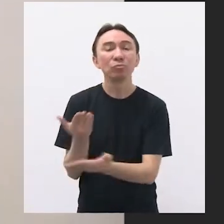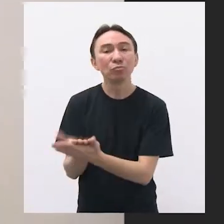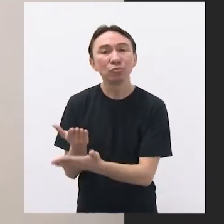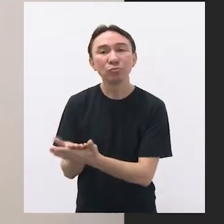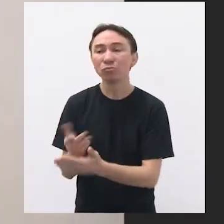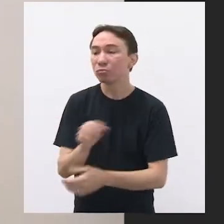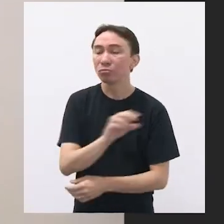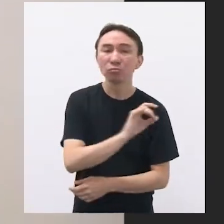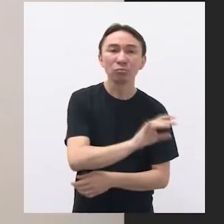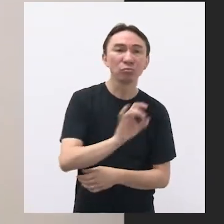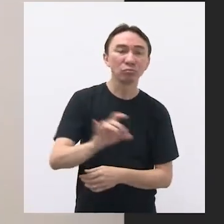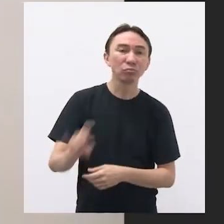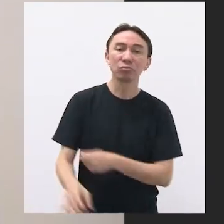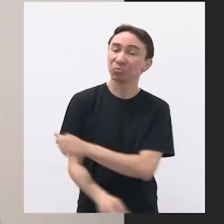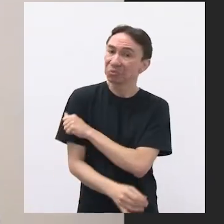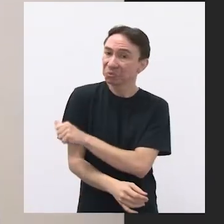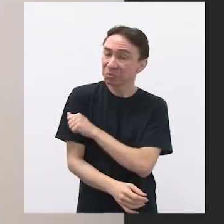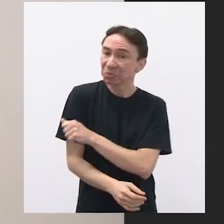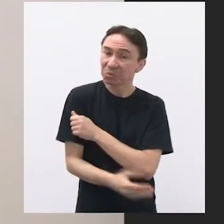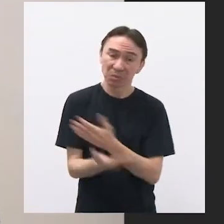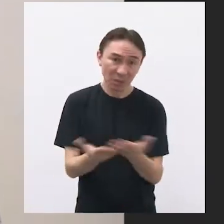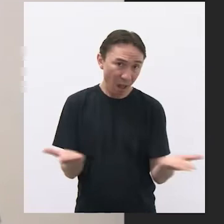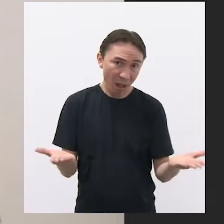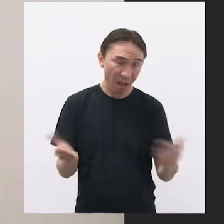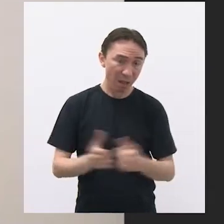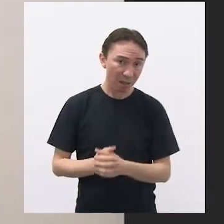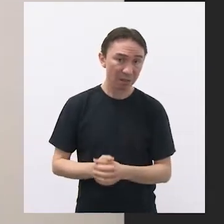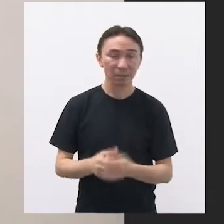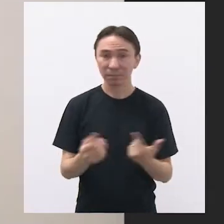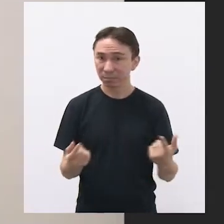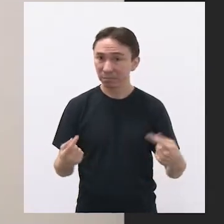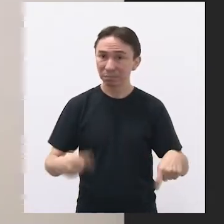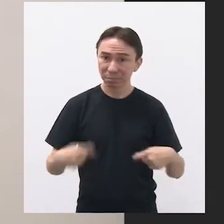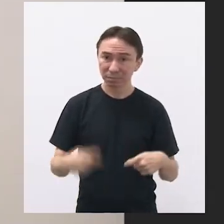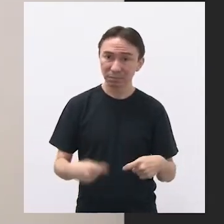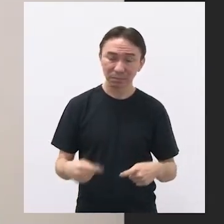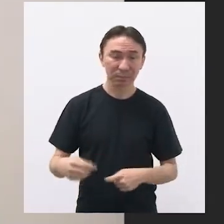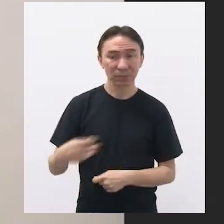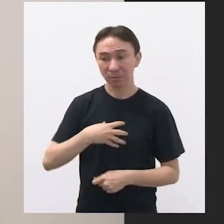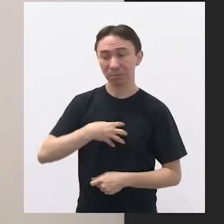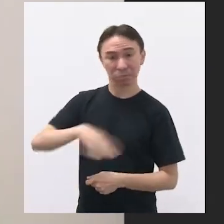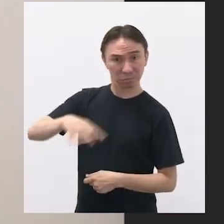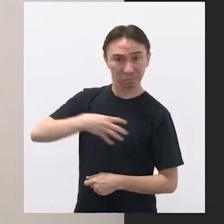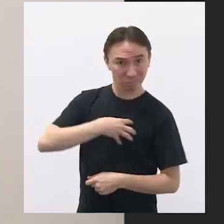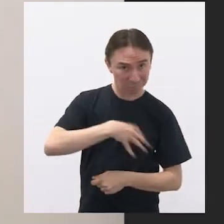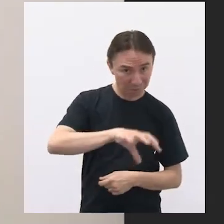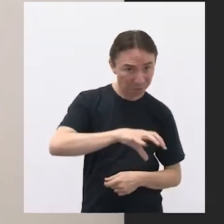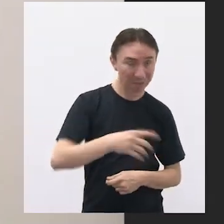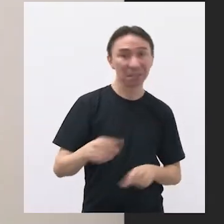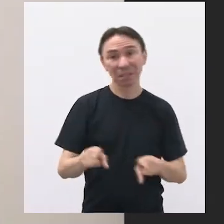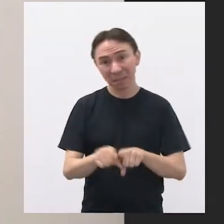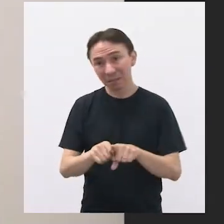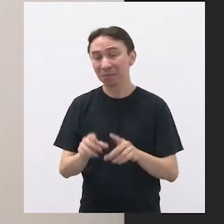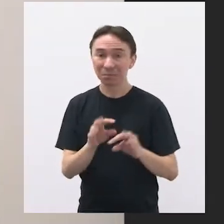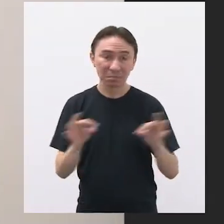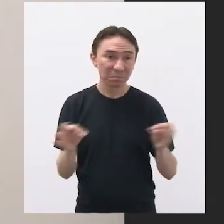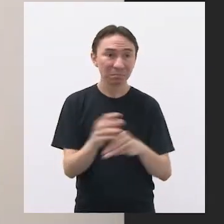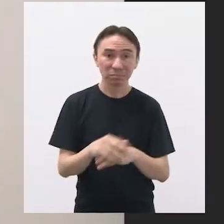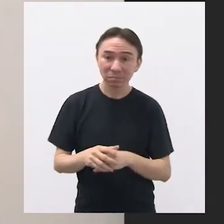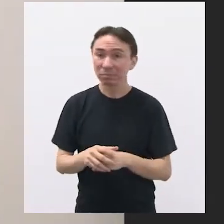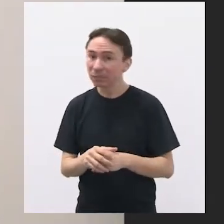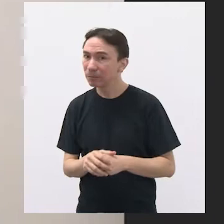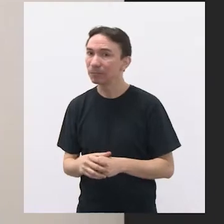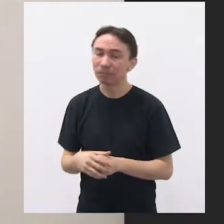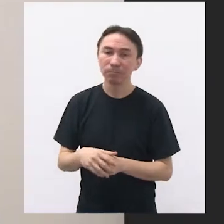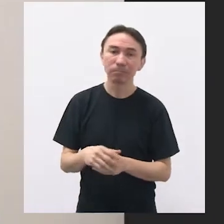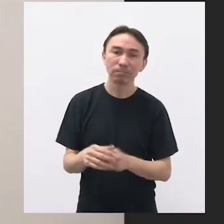para a valorização e respeito dos nossos estudantes e para a aprendizagem, que é o nosso principal objetivo. A escola não deve ser um